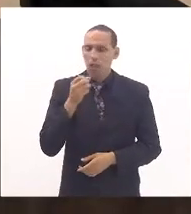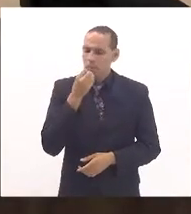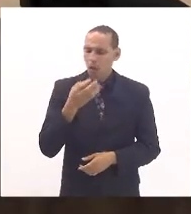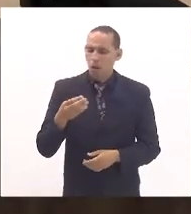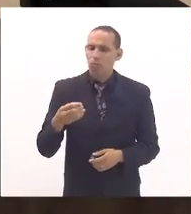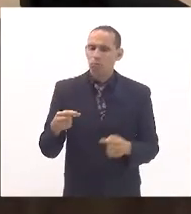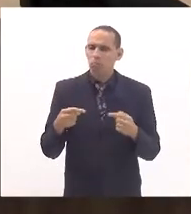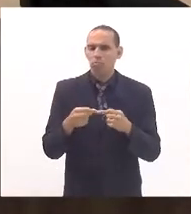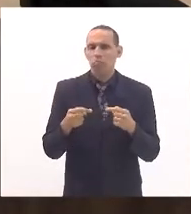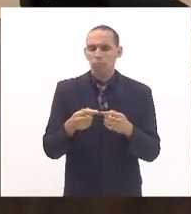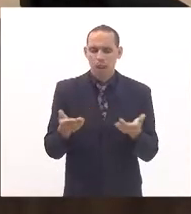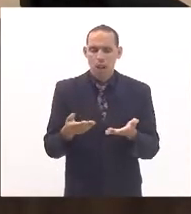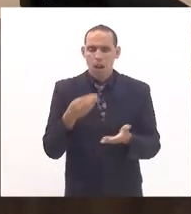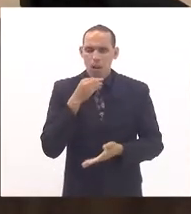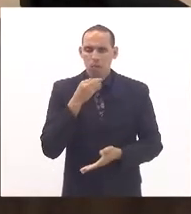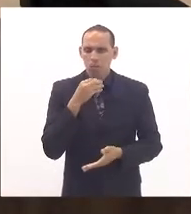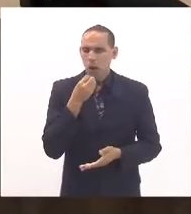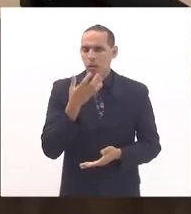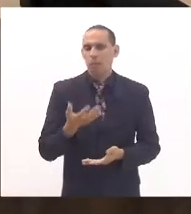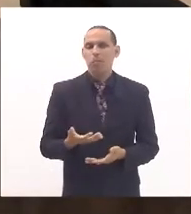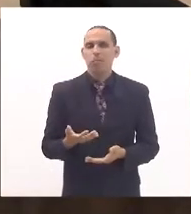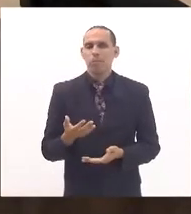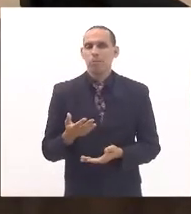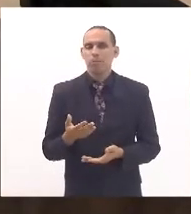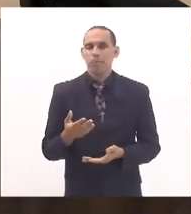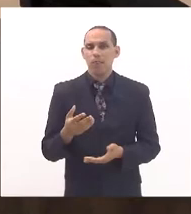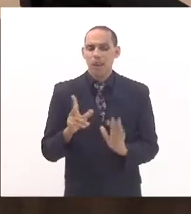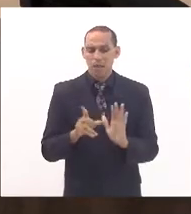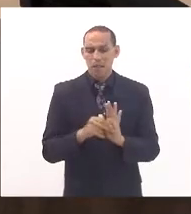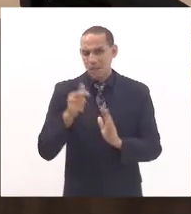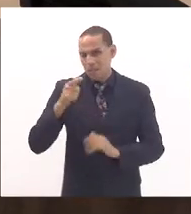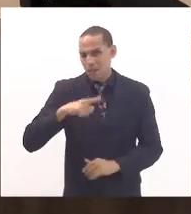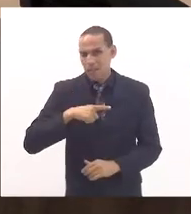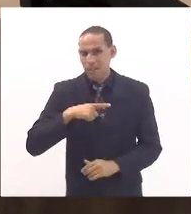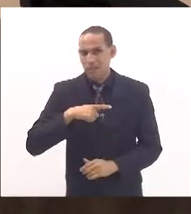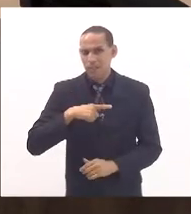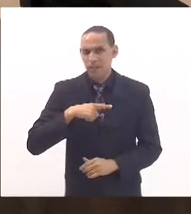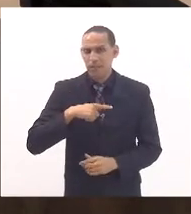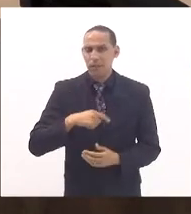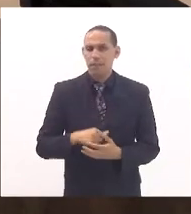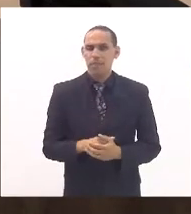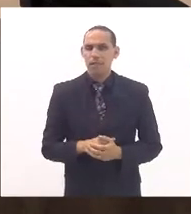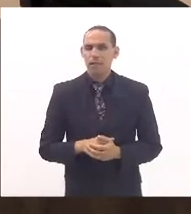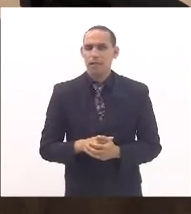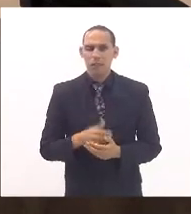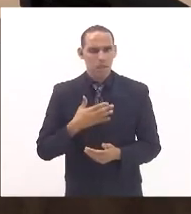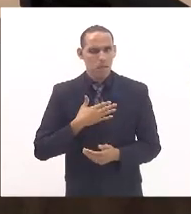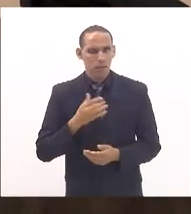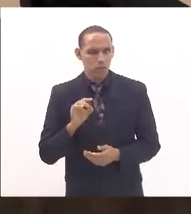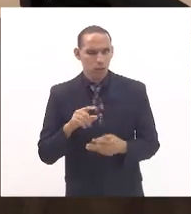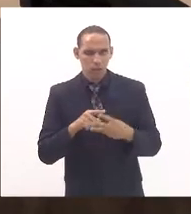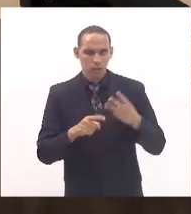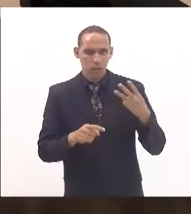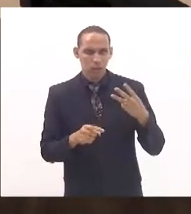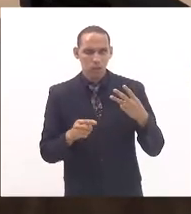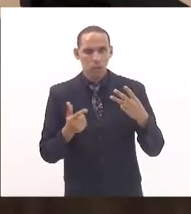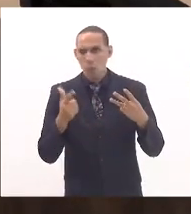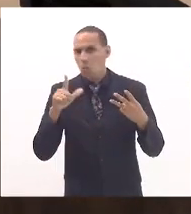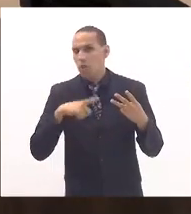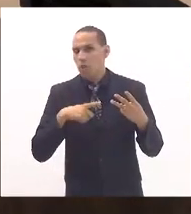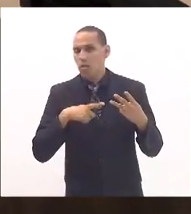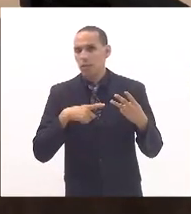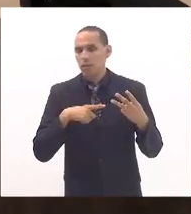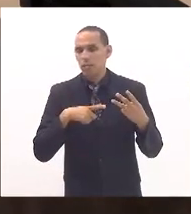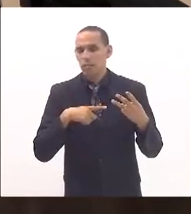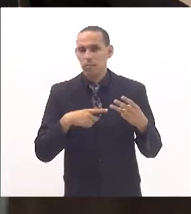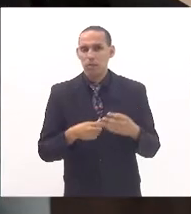oportuno, bom, se há mais emendas, além das minhas três.